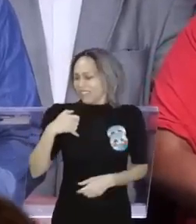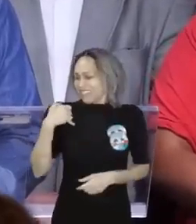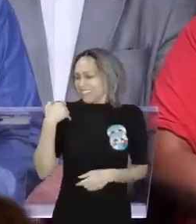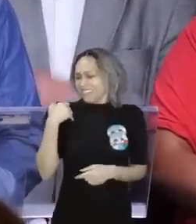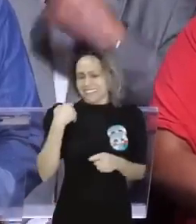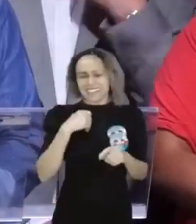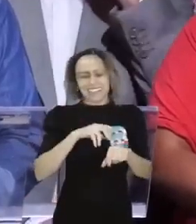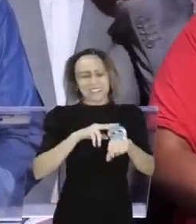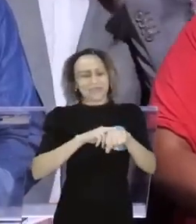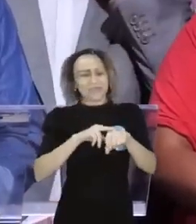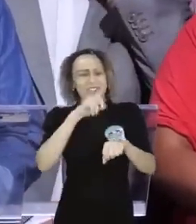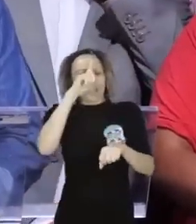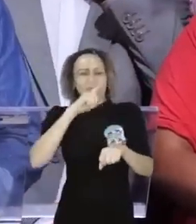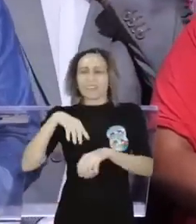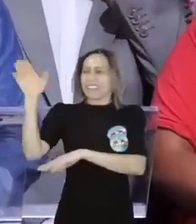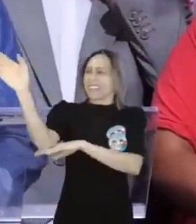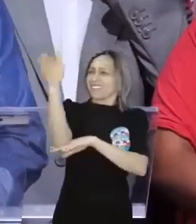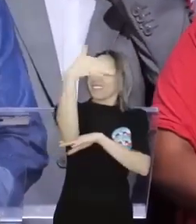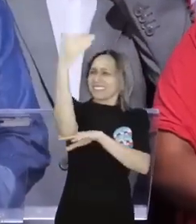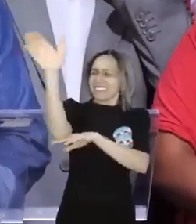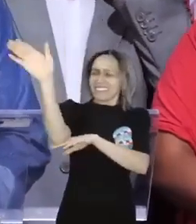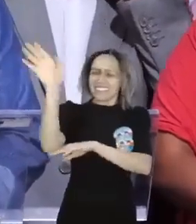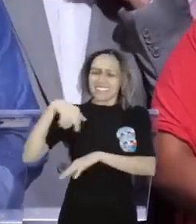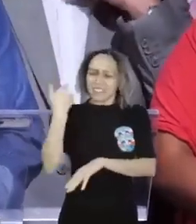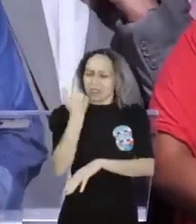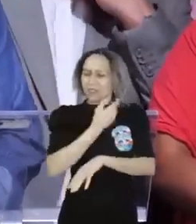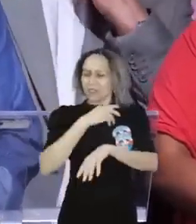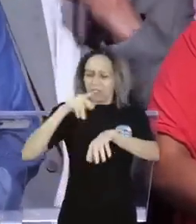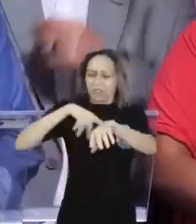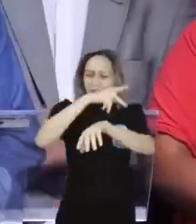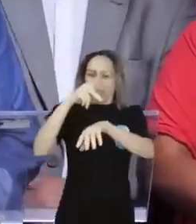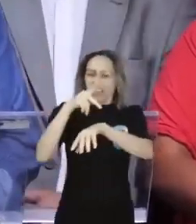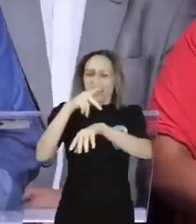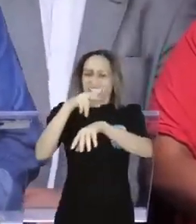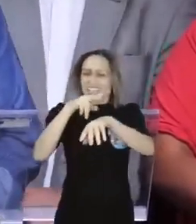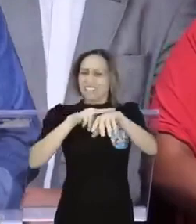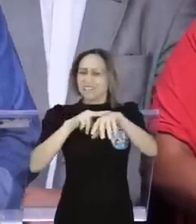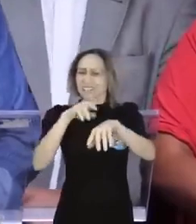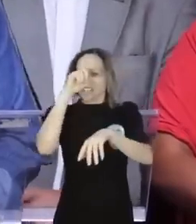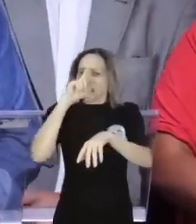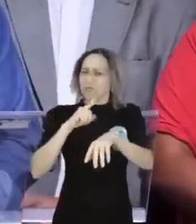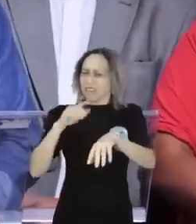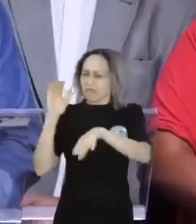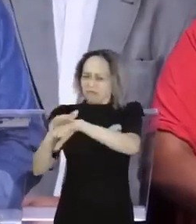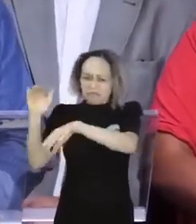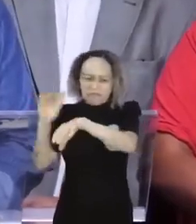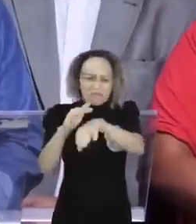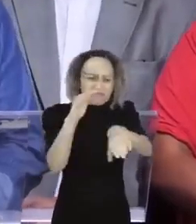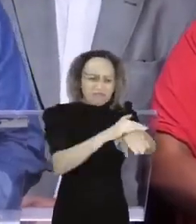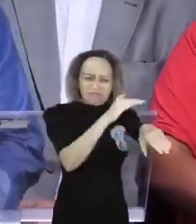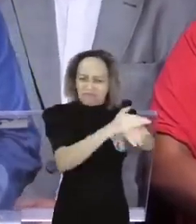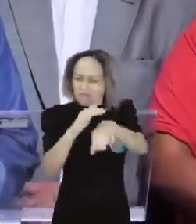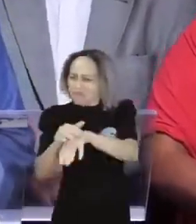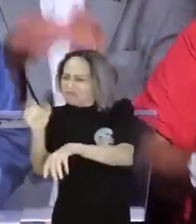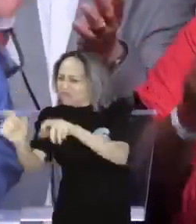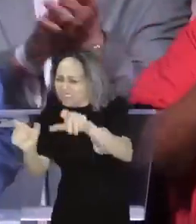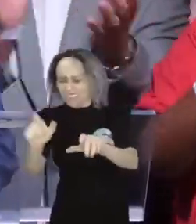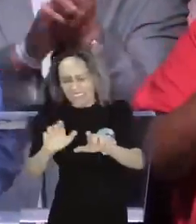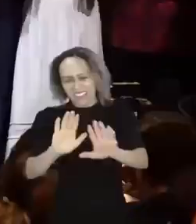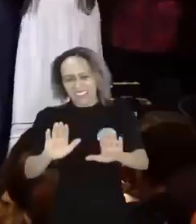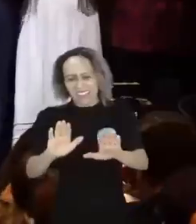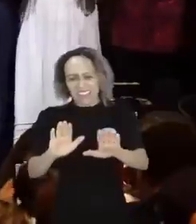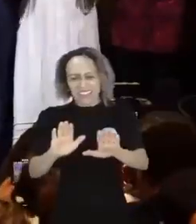país. Esse verde e amarelo e essa bandeira não pertencem a ninguém, a não ser ao povo